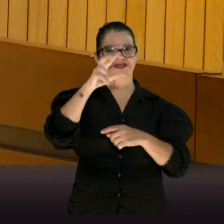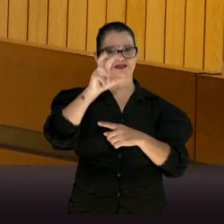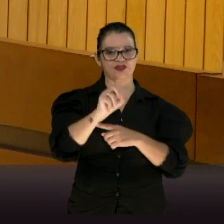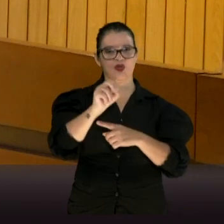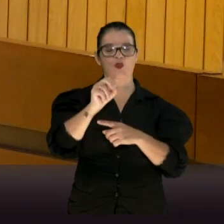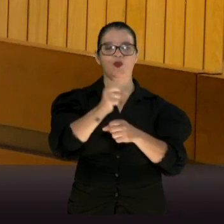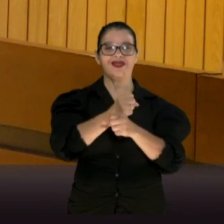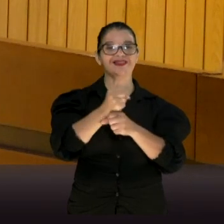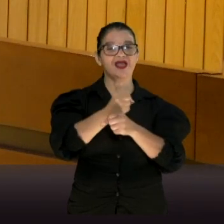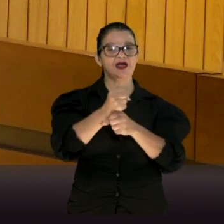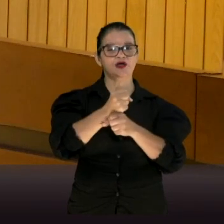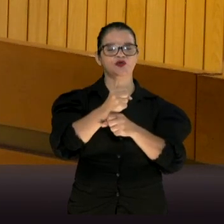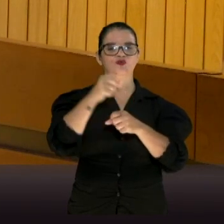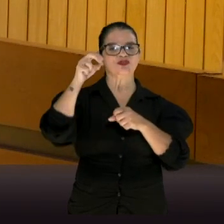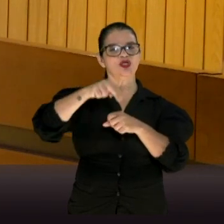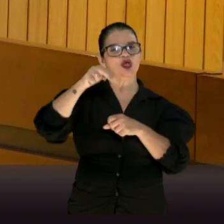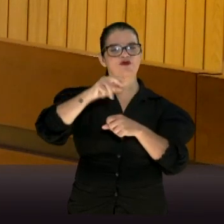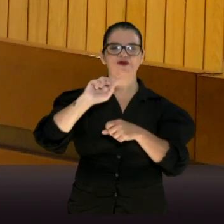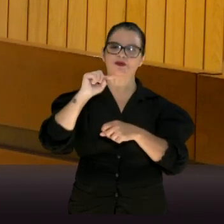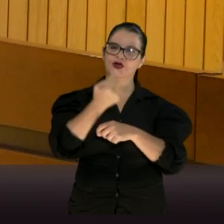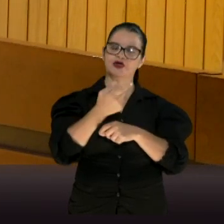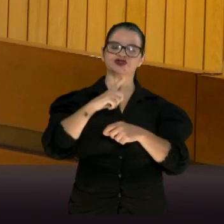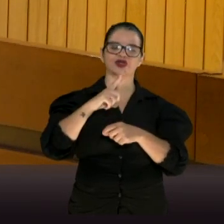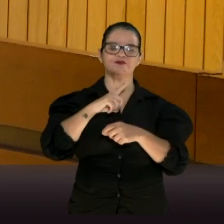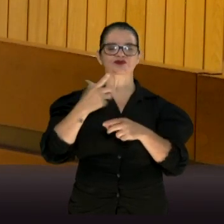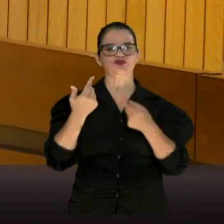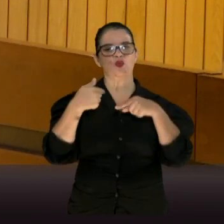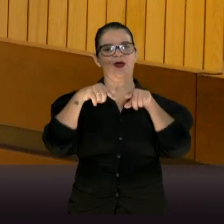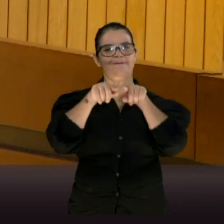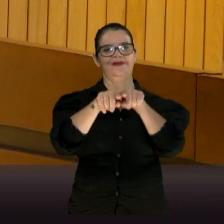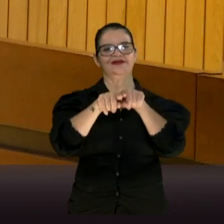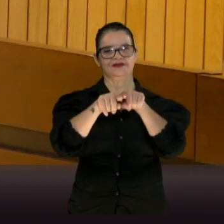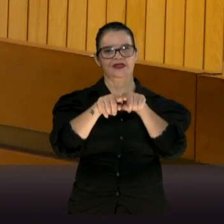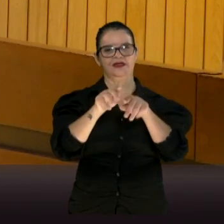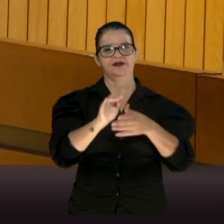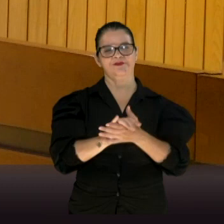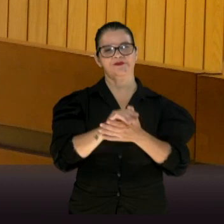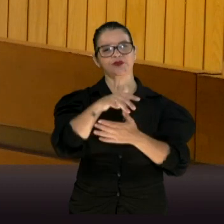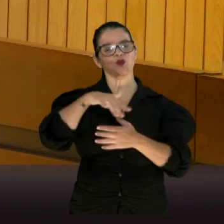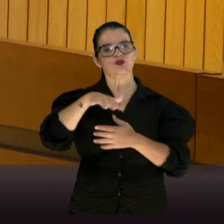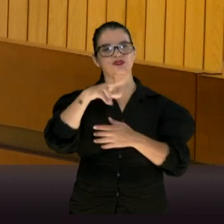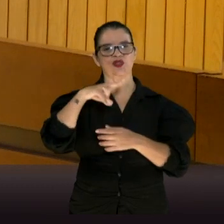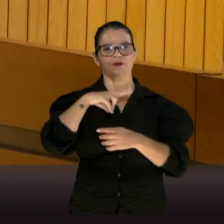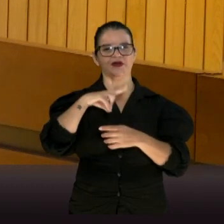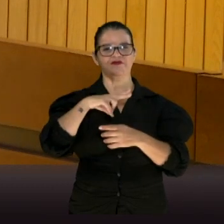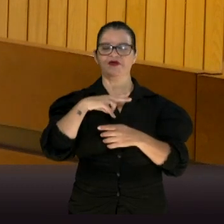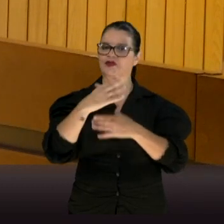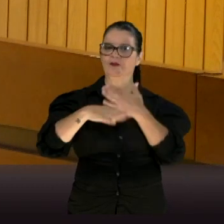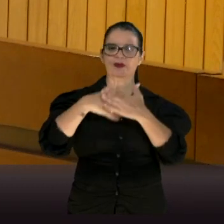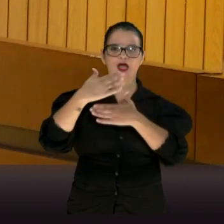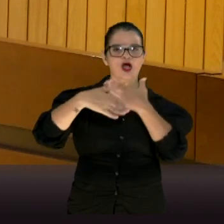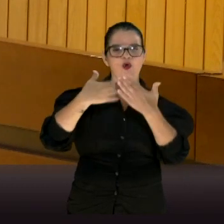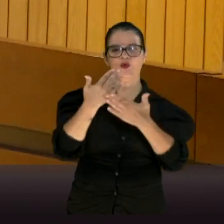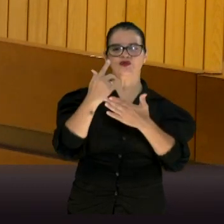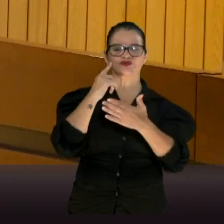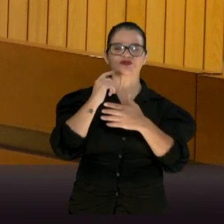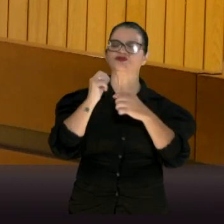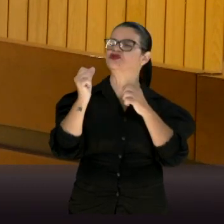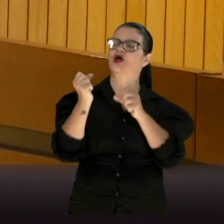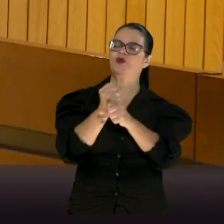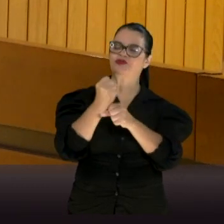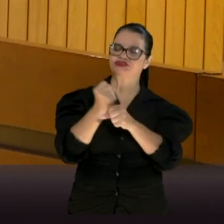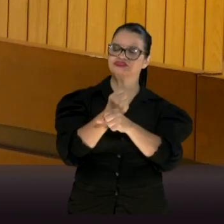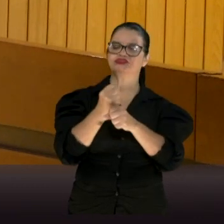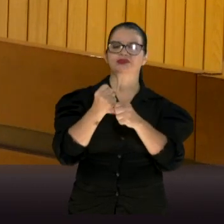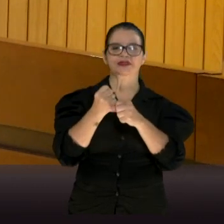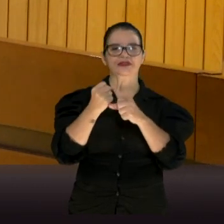em novembro. E nós estamos aí numa parceria com o setor privado para a construção da sede definitiva da